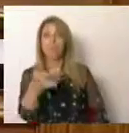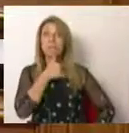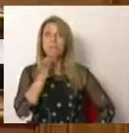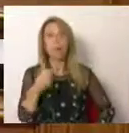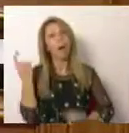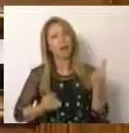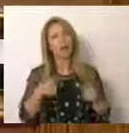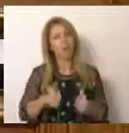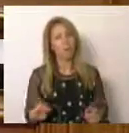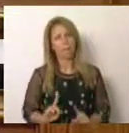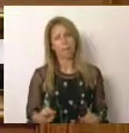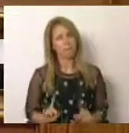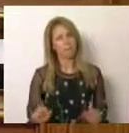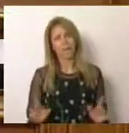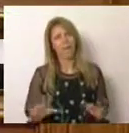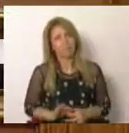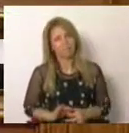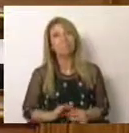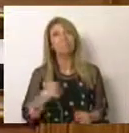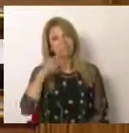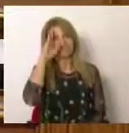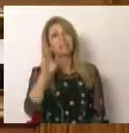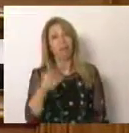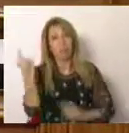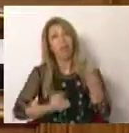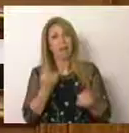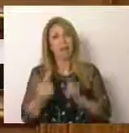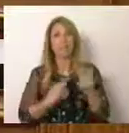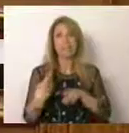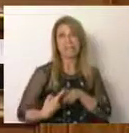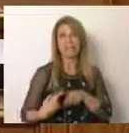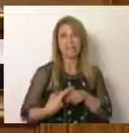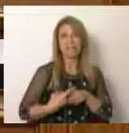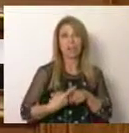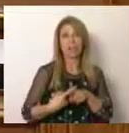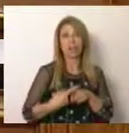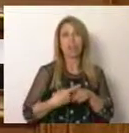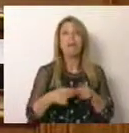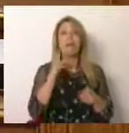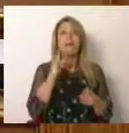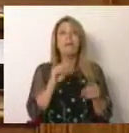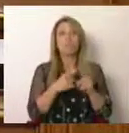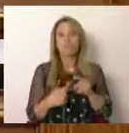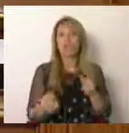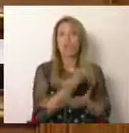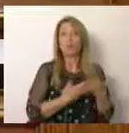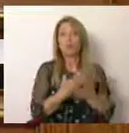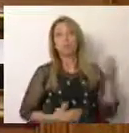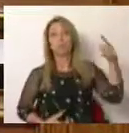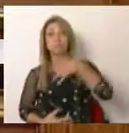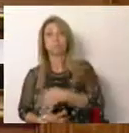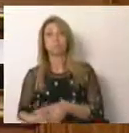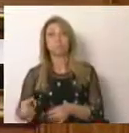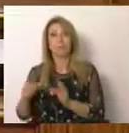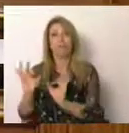são bem assim. O Sr. Deputado sabe que muitas vezes os interesses económicos se sobrepõem claramente aos interesses da preservação ambiental, que é também, naturalmente,